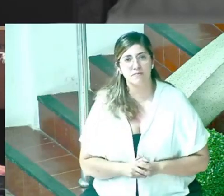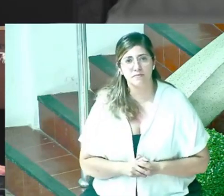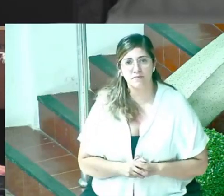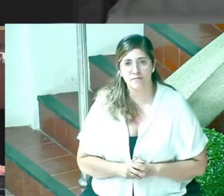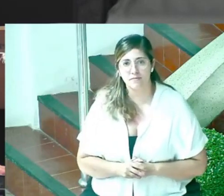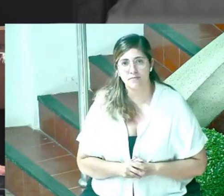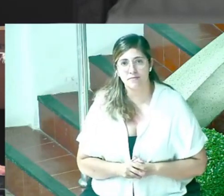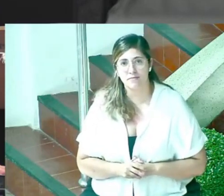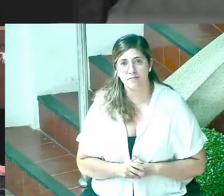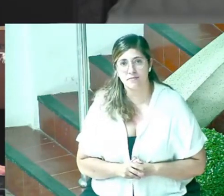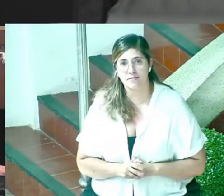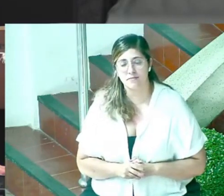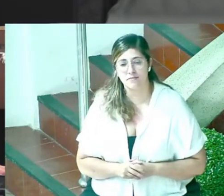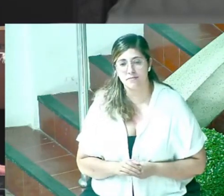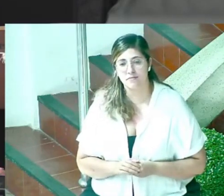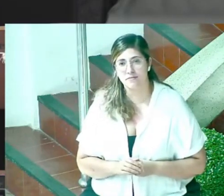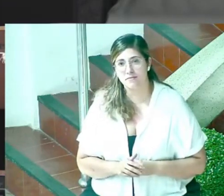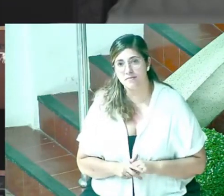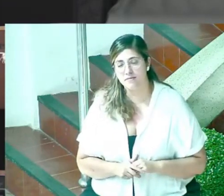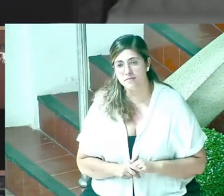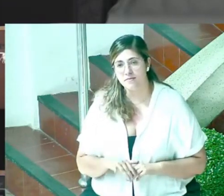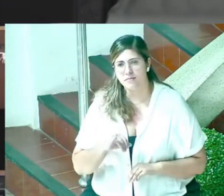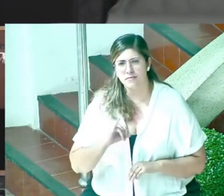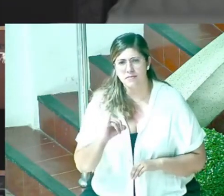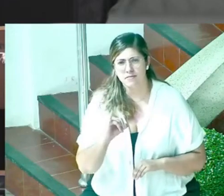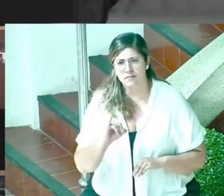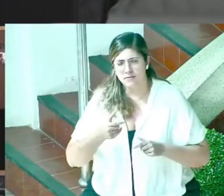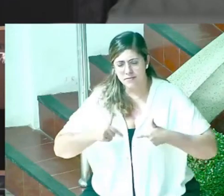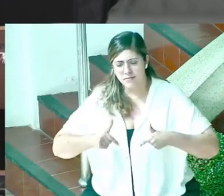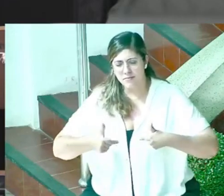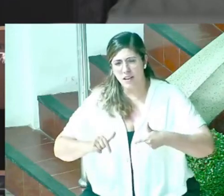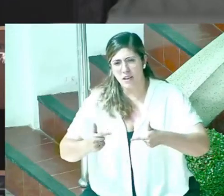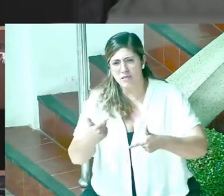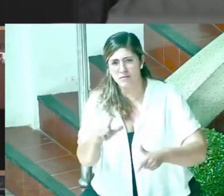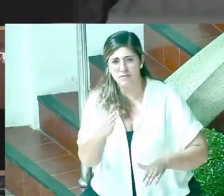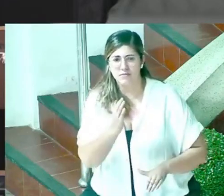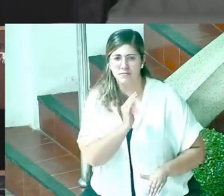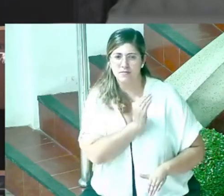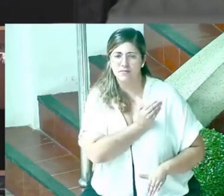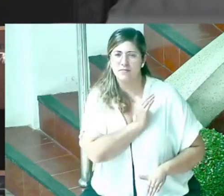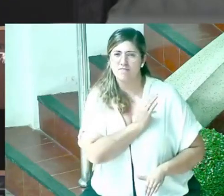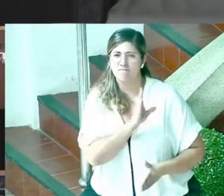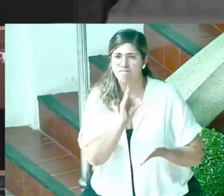E muitos estão assim. Muitos, não poucos.